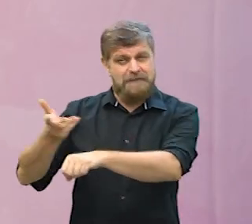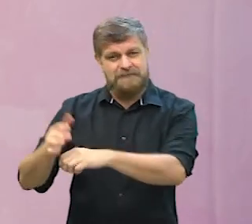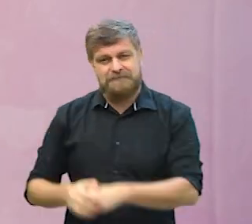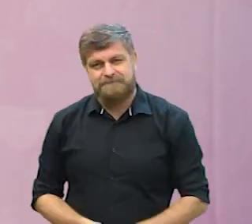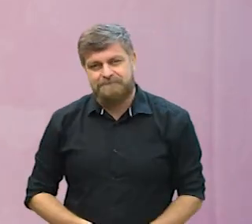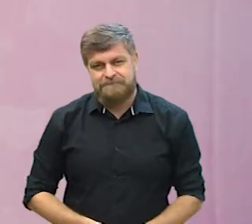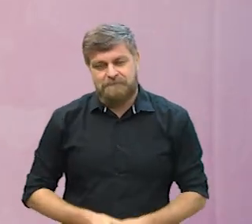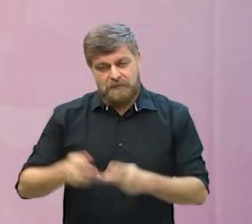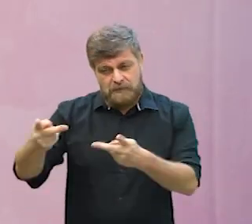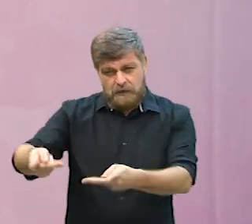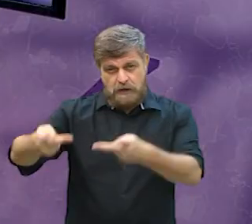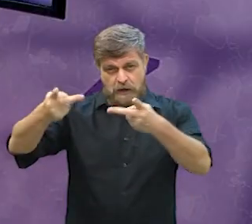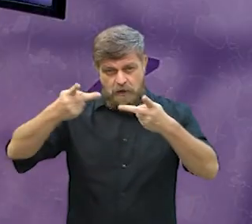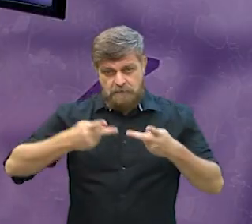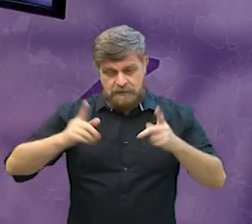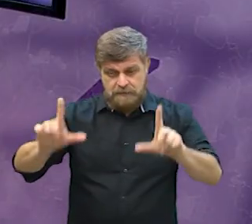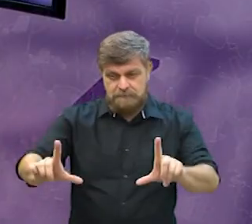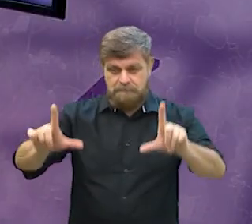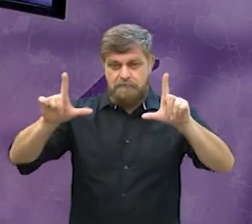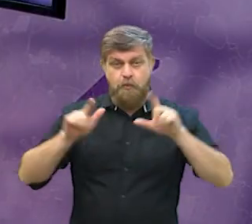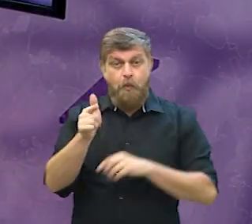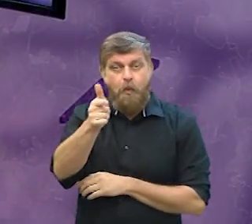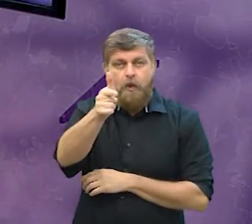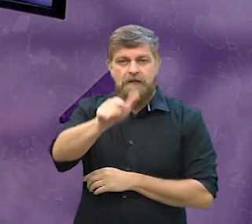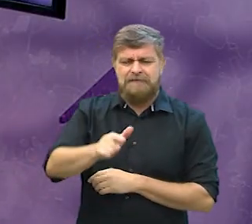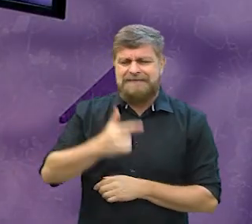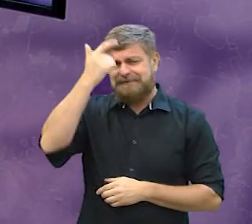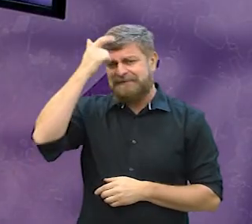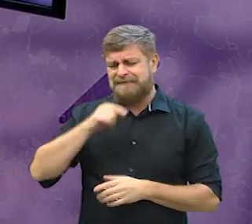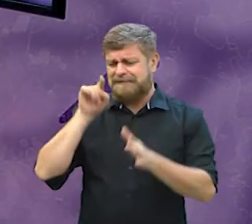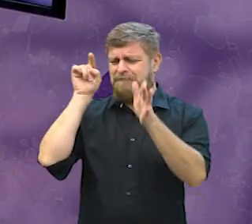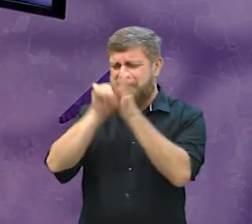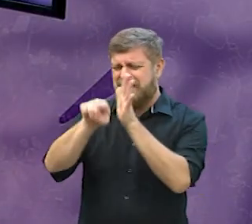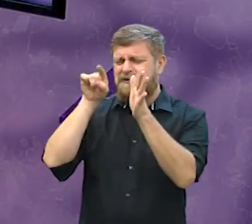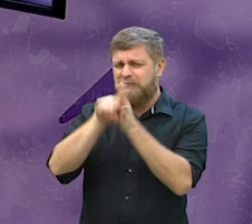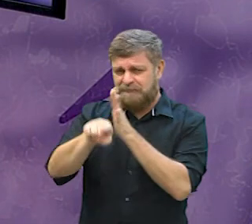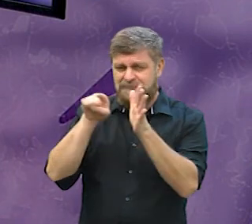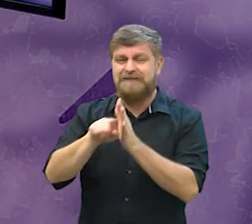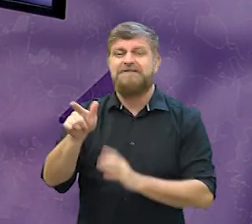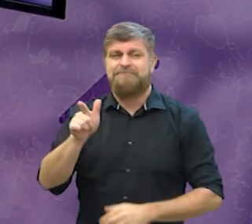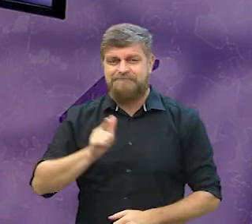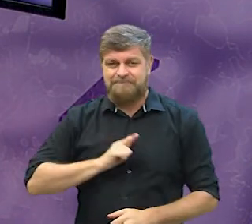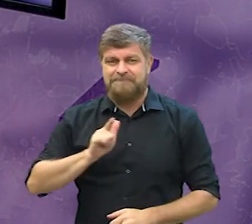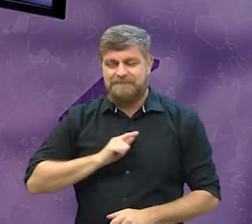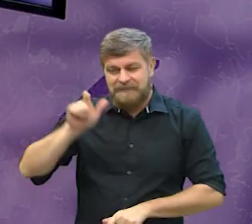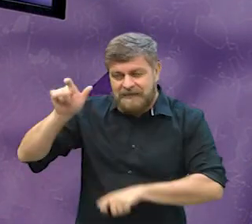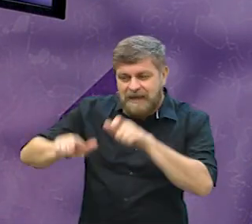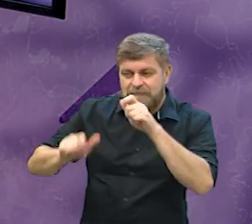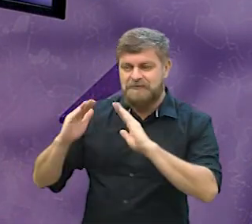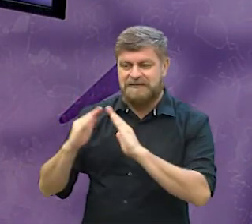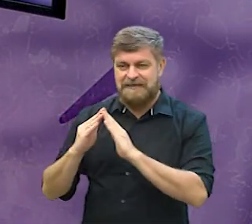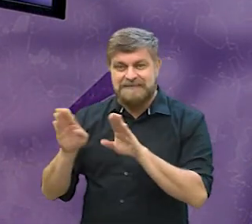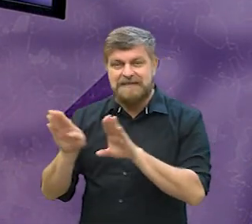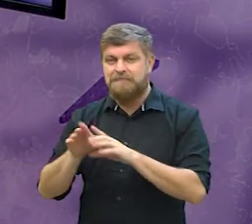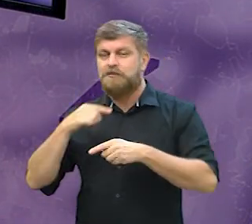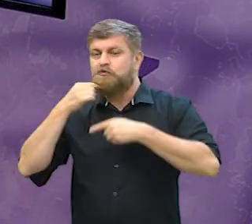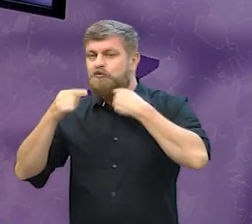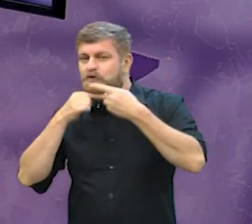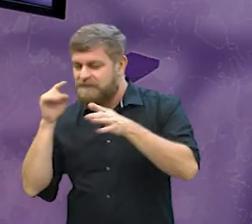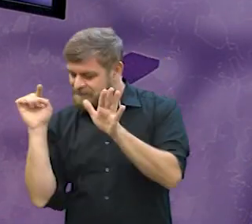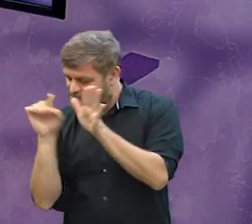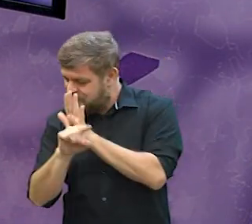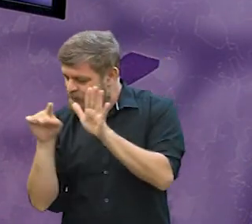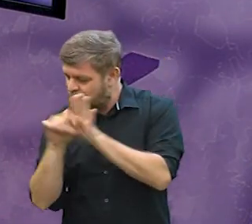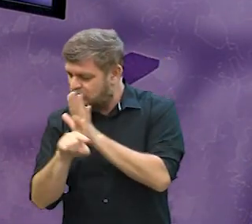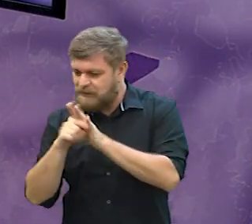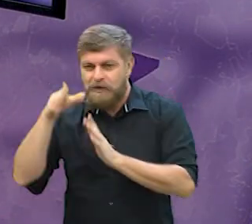passa muito rápido. Eu quero deixar o convite para vocês participarem de novo, porque eu ainda tenho muita pergunta para fazer e com certeza o pessoal de